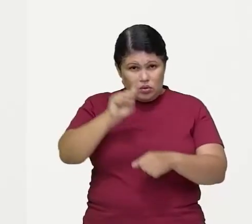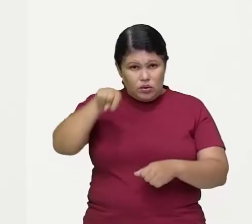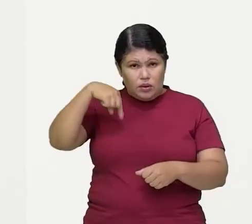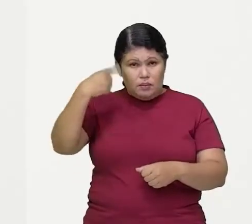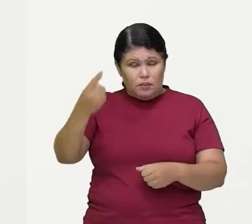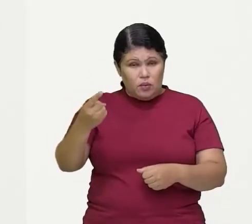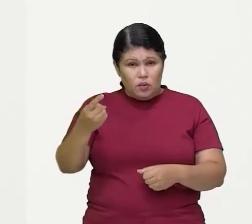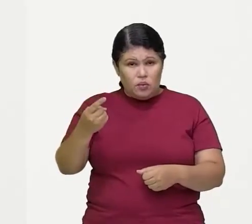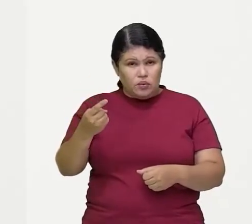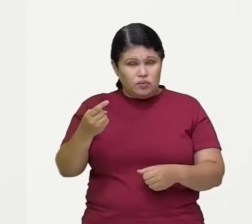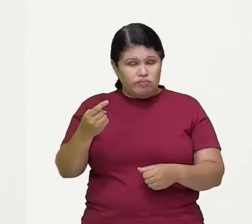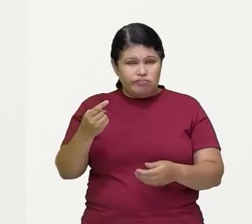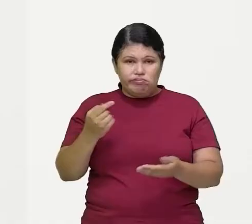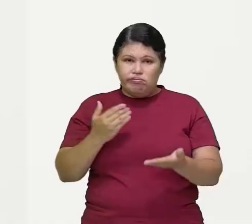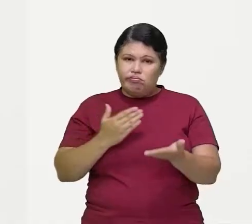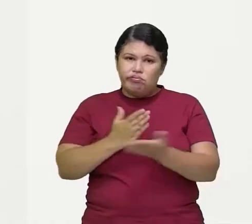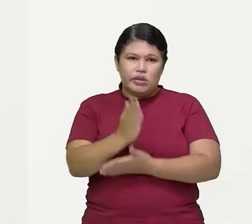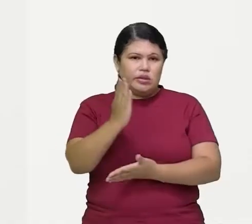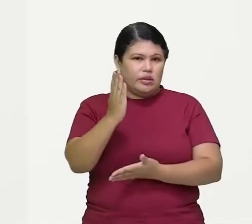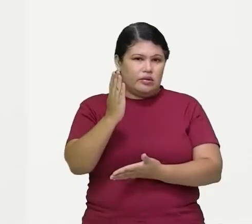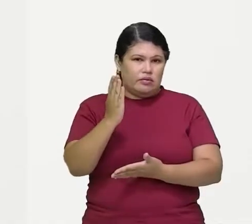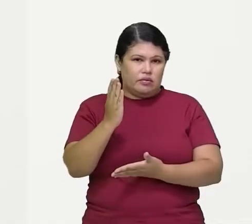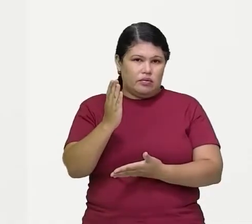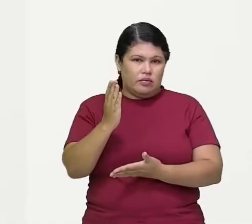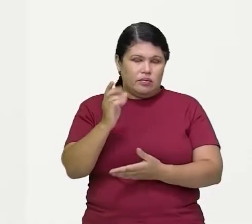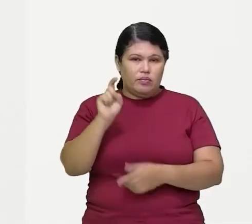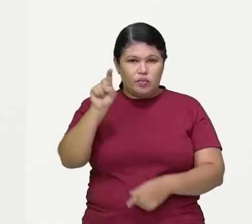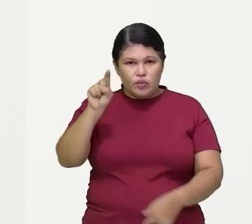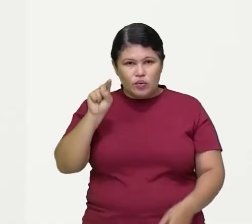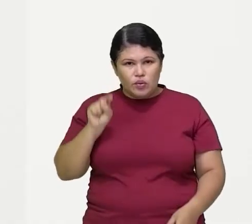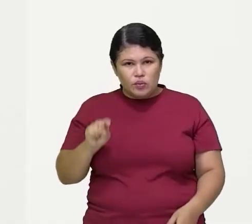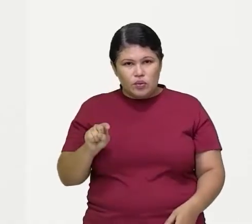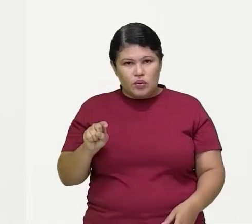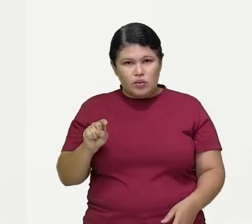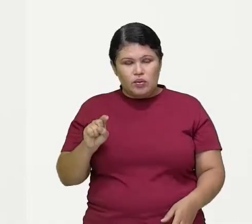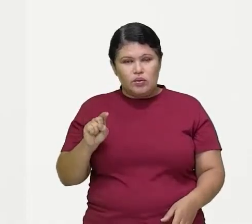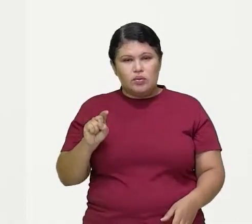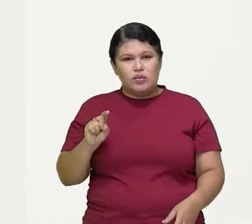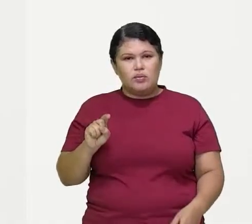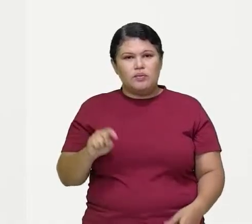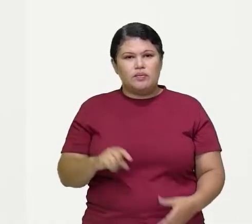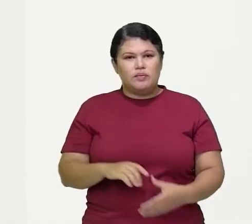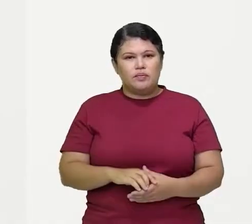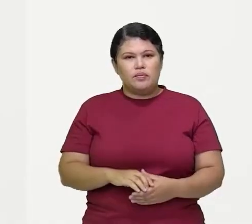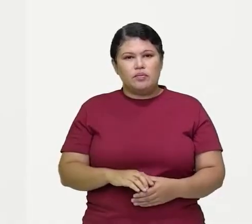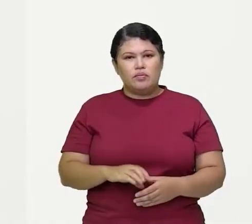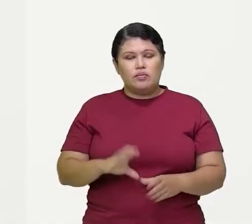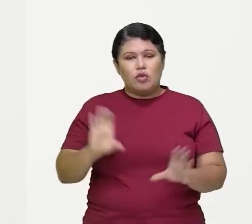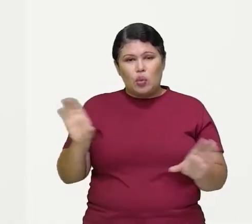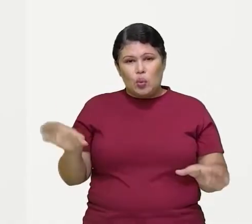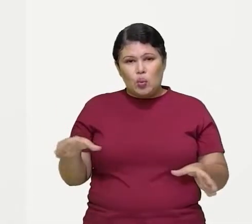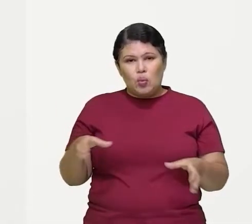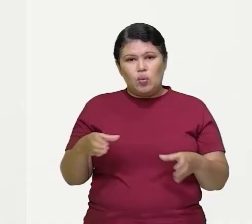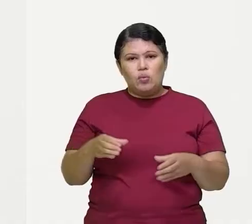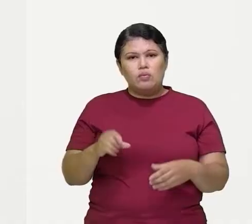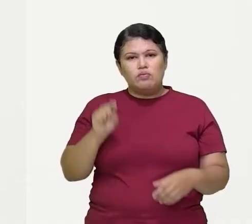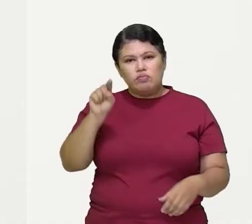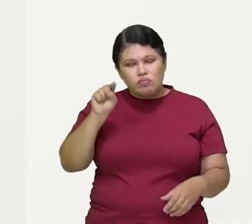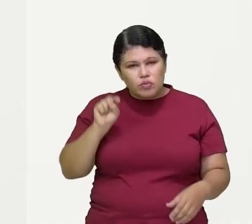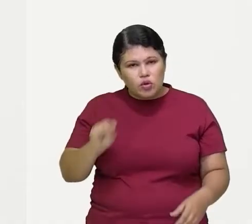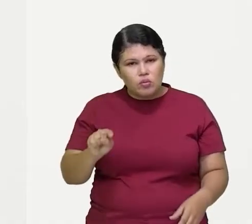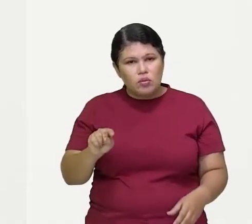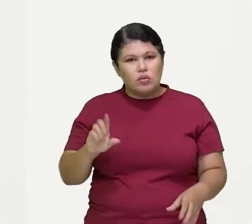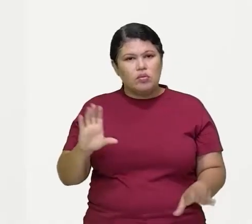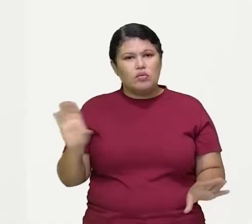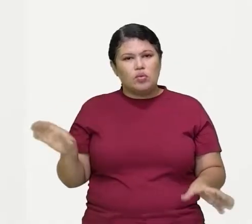não passávamos disso. 2 pontos. Aqui, ó. 10 anos depois, não passávamos disso.